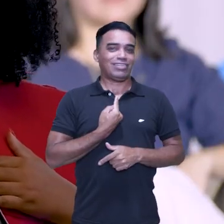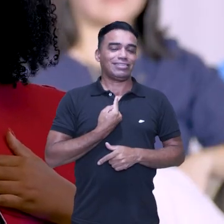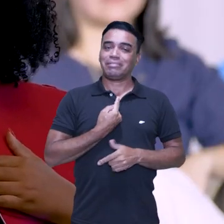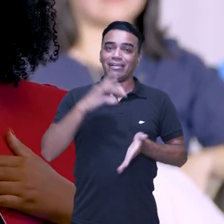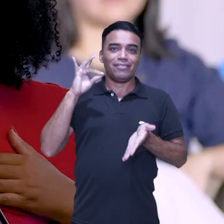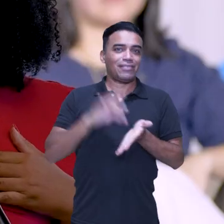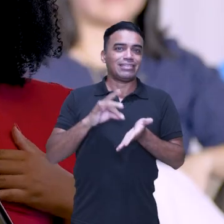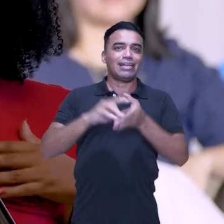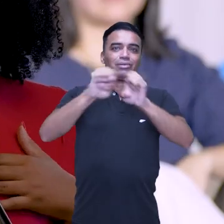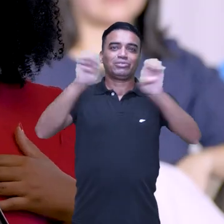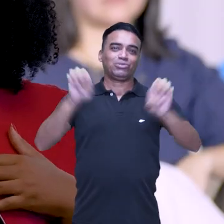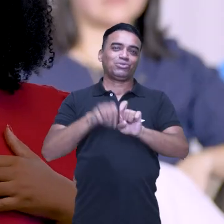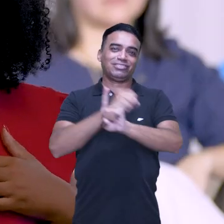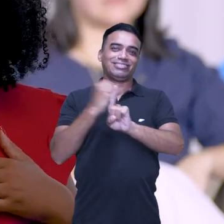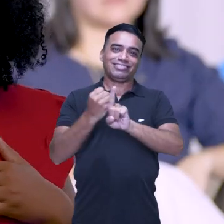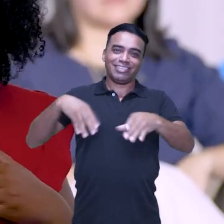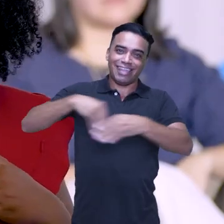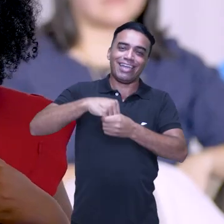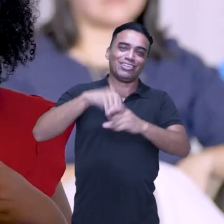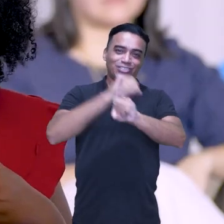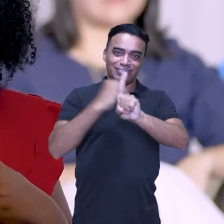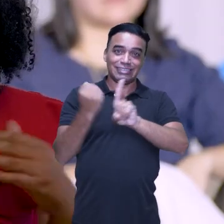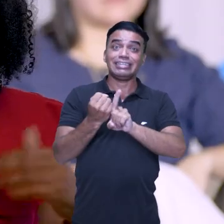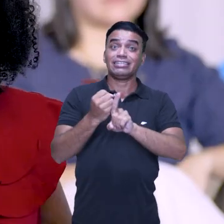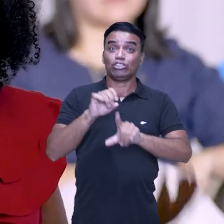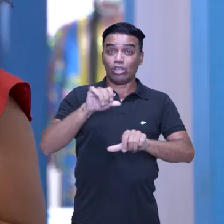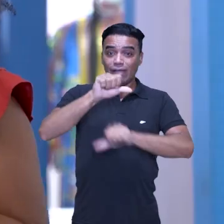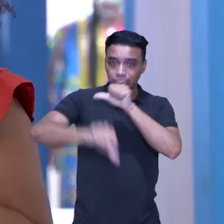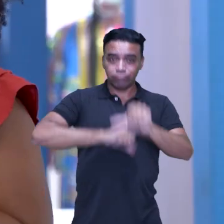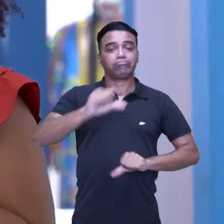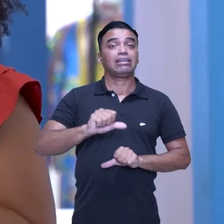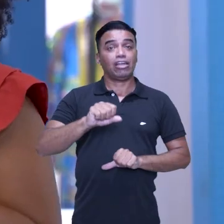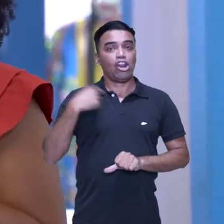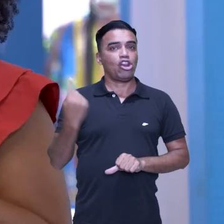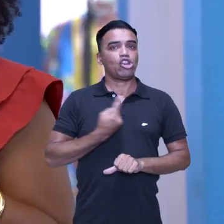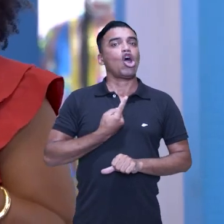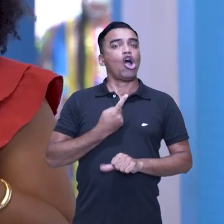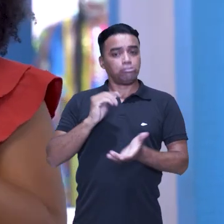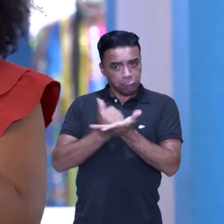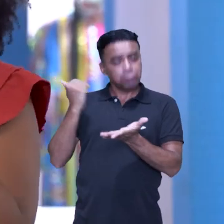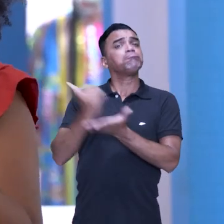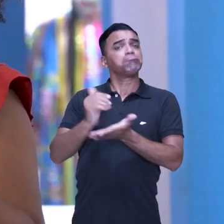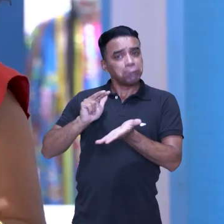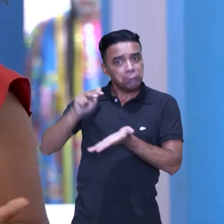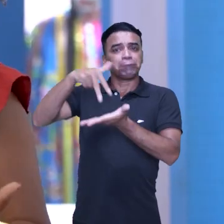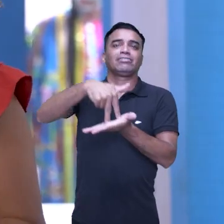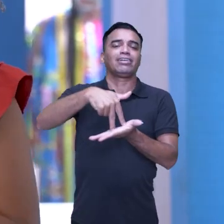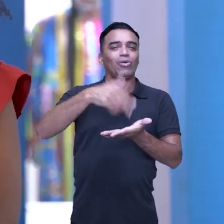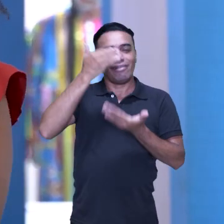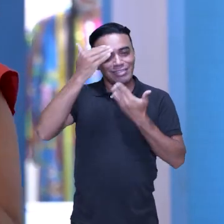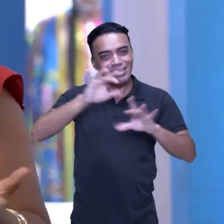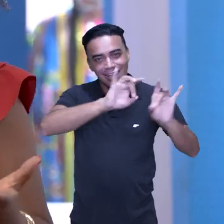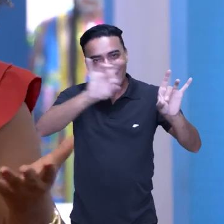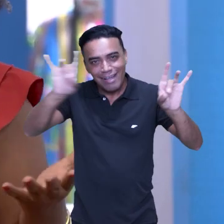uma estrutura e que só vai ser movimentada quando nós nos movimentarmos. Então eu quero agradecer a cada um,